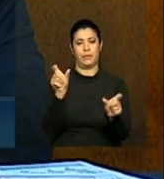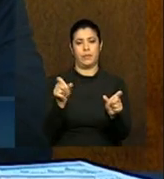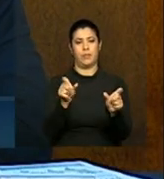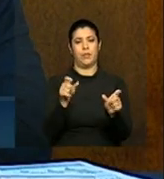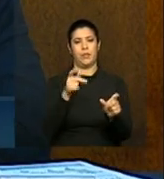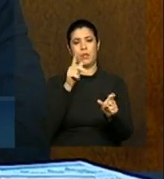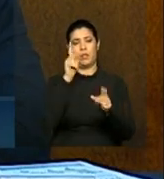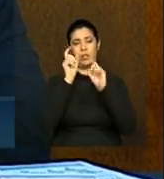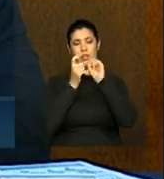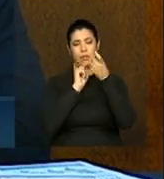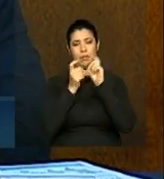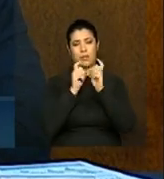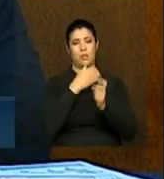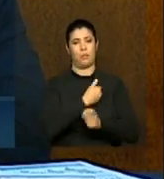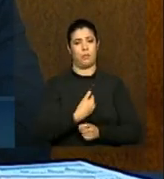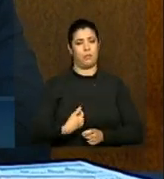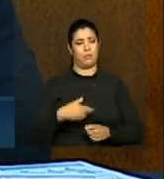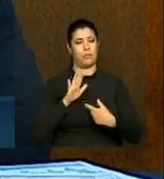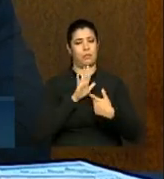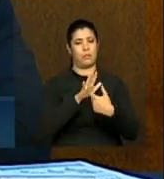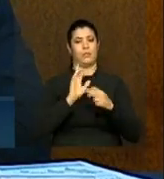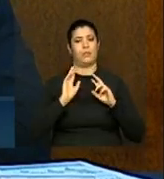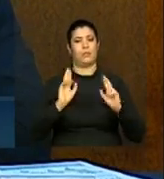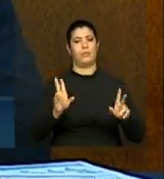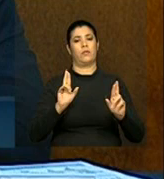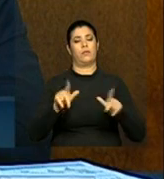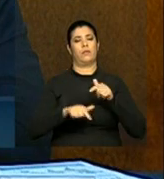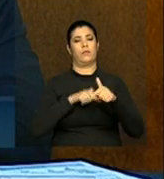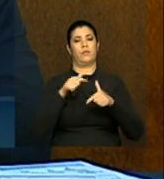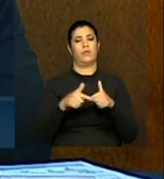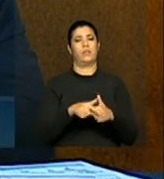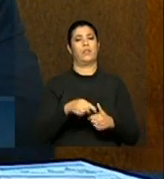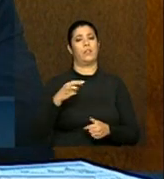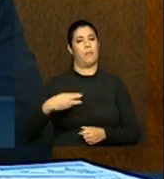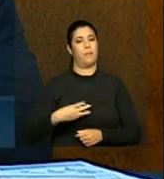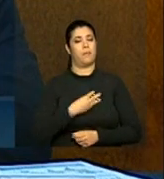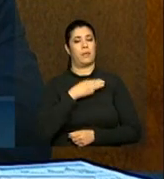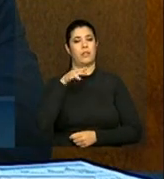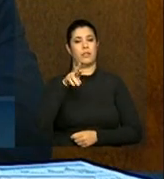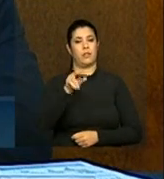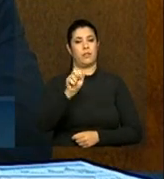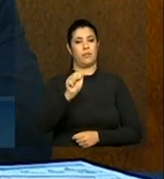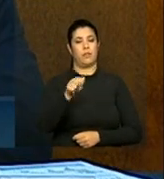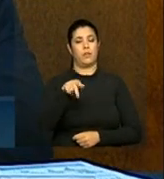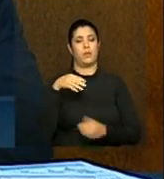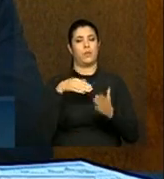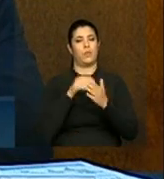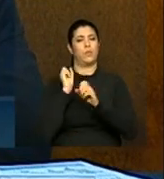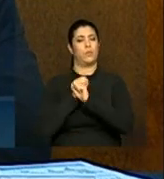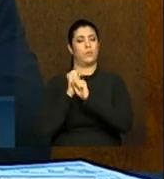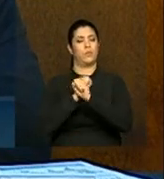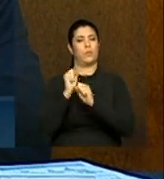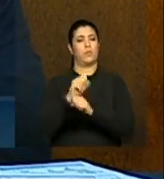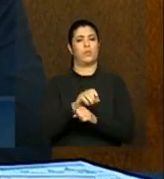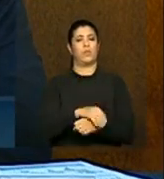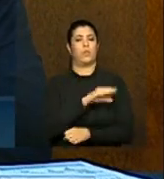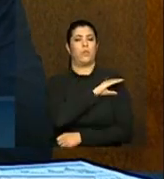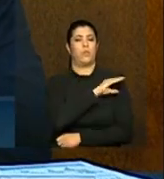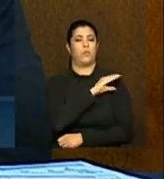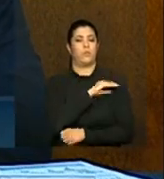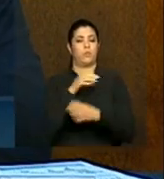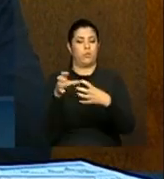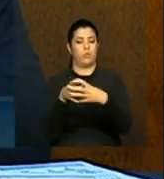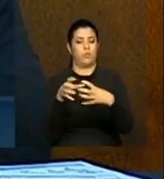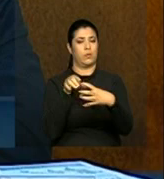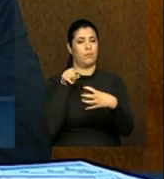pública fazem diferença, né? E a ministra Miriam certamente ah fez muita diferença nos últimos anos e coordenou uma equipe que